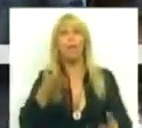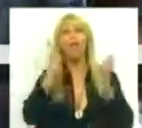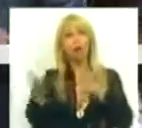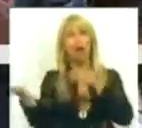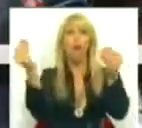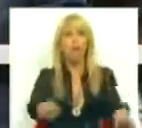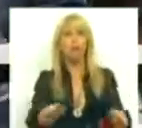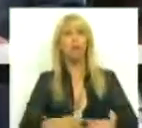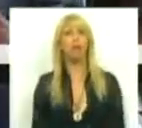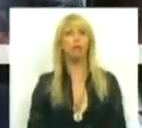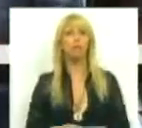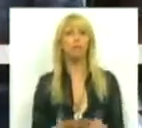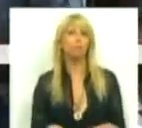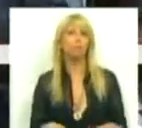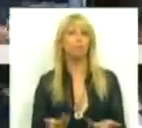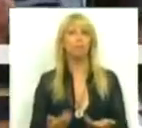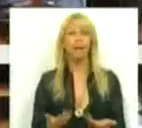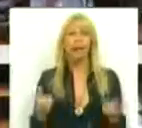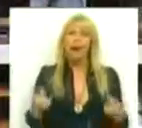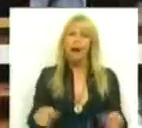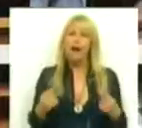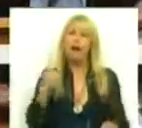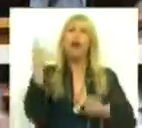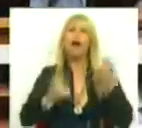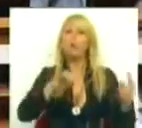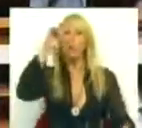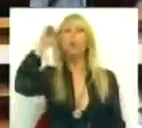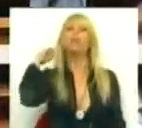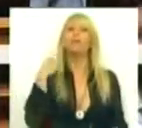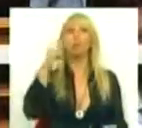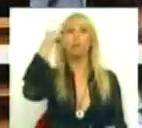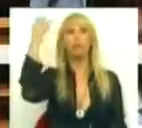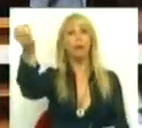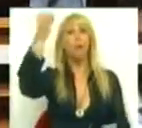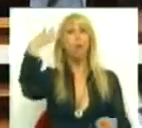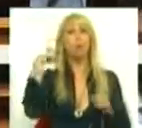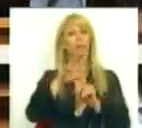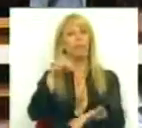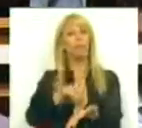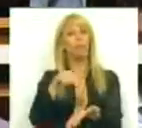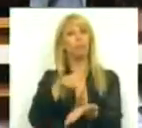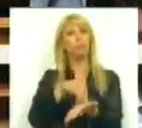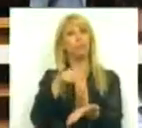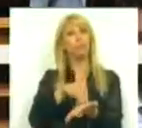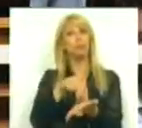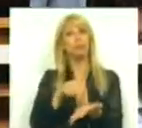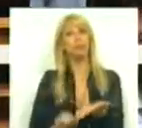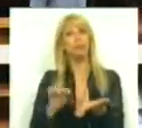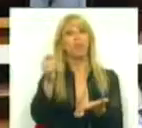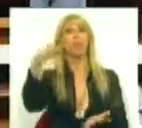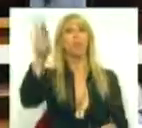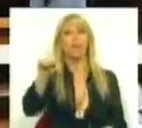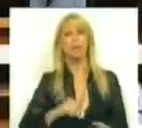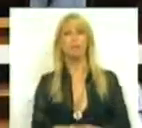E, portanto, há aqui, enfim, alguma dificuldade para compreendermos este posicionamento do